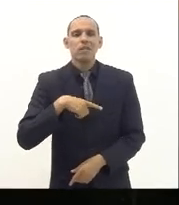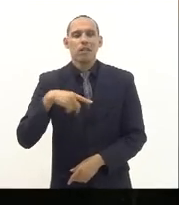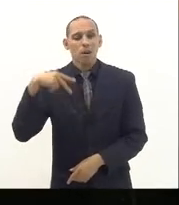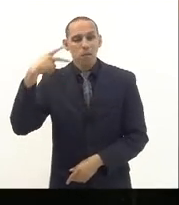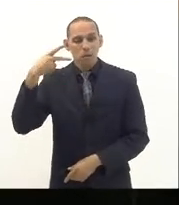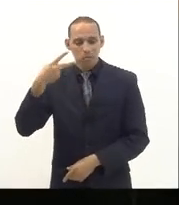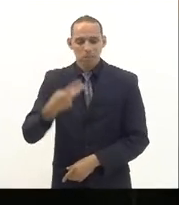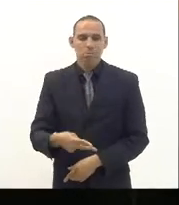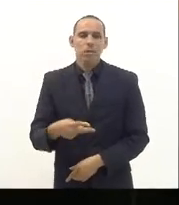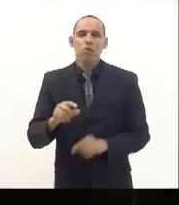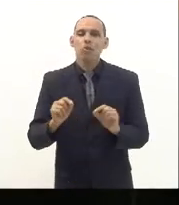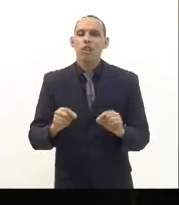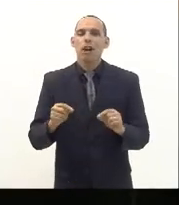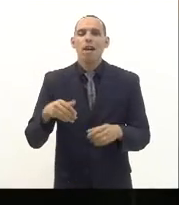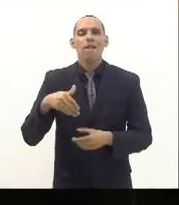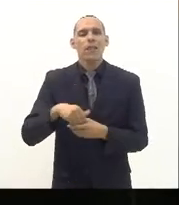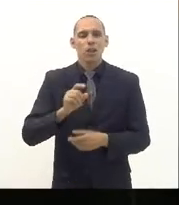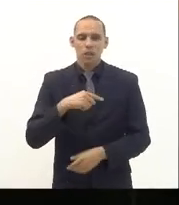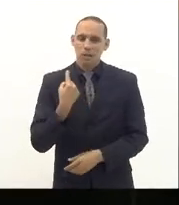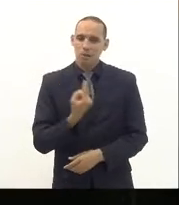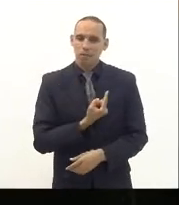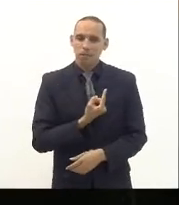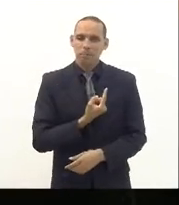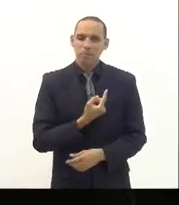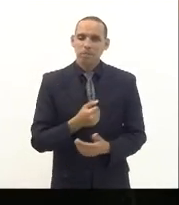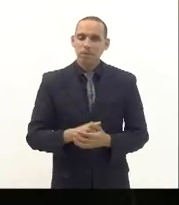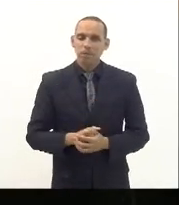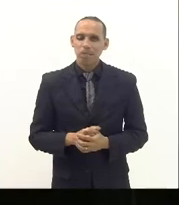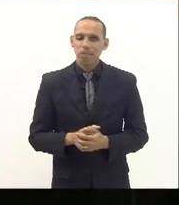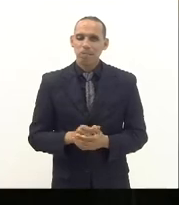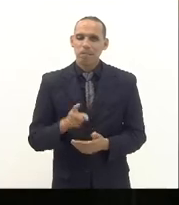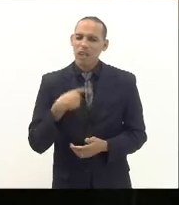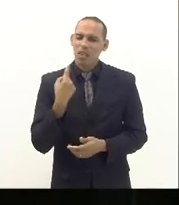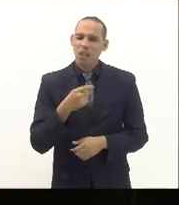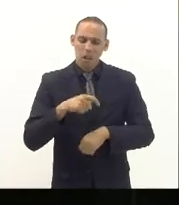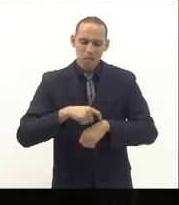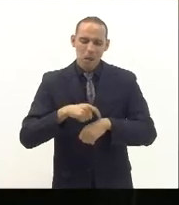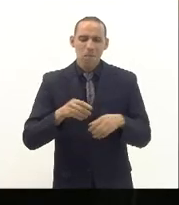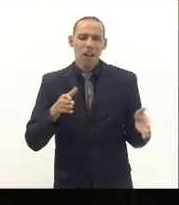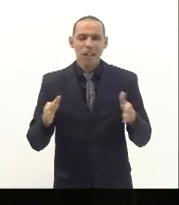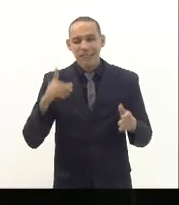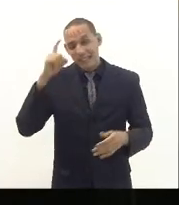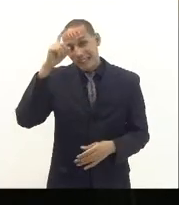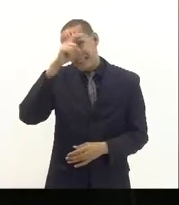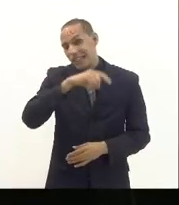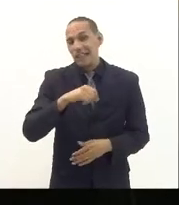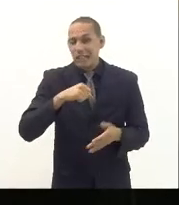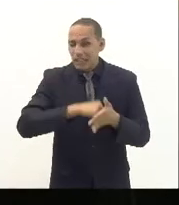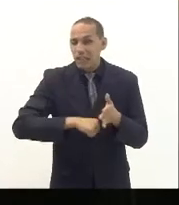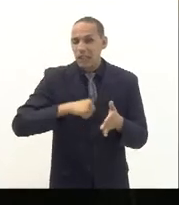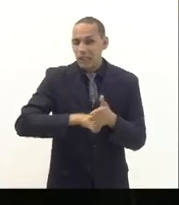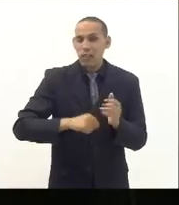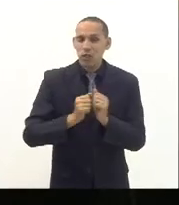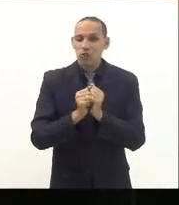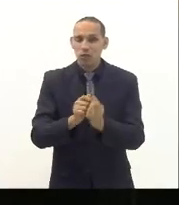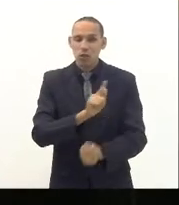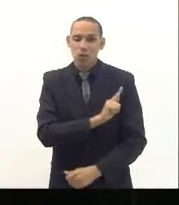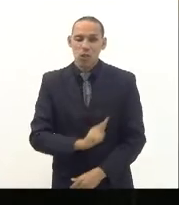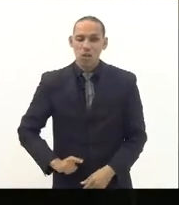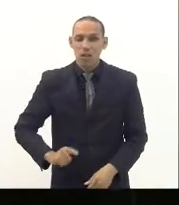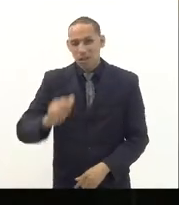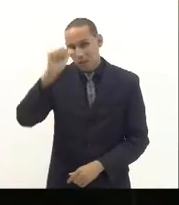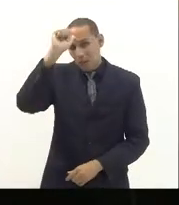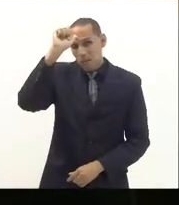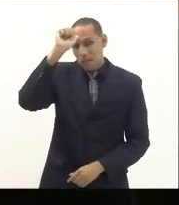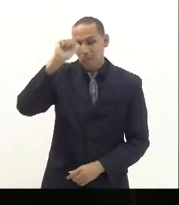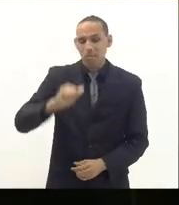Parlamento com os nossos votos passamos momentos aqui difíceis de embate com o governador Cláudio